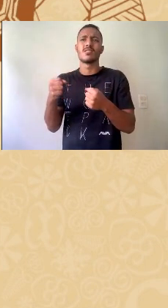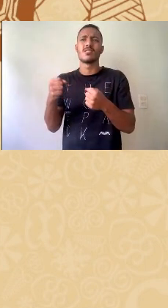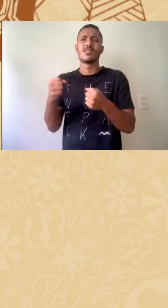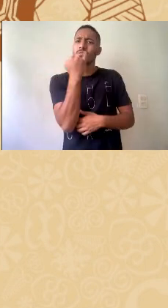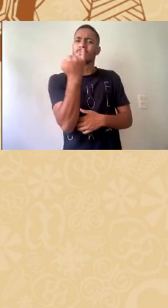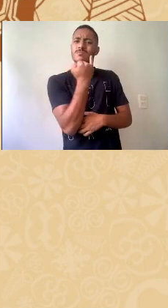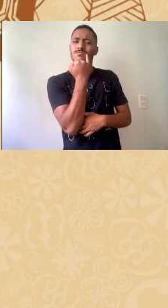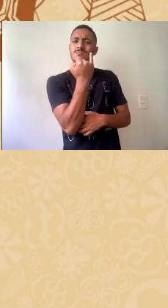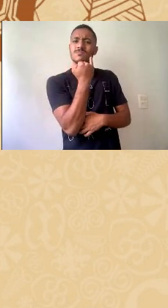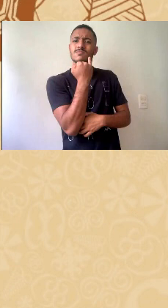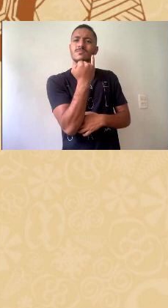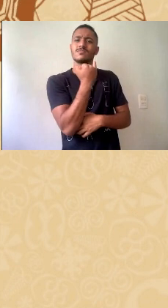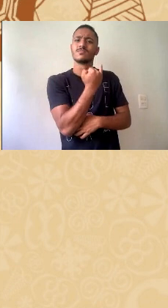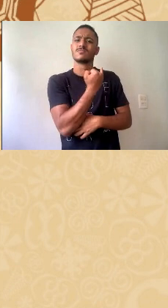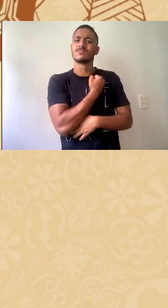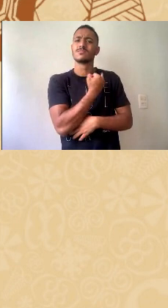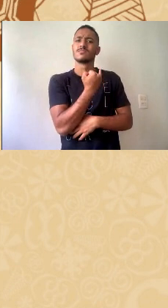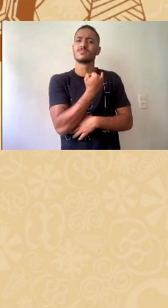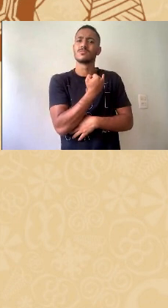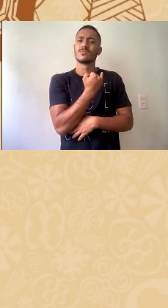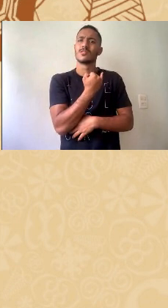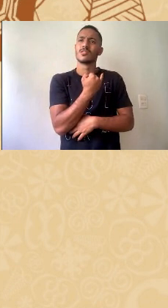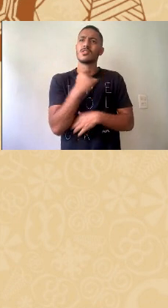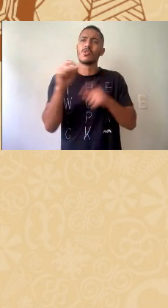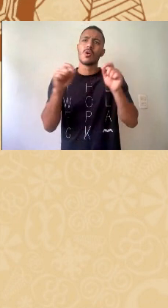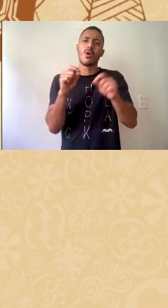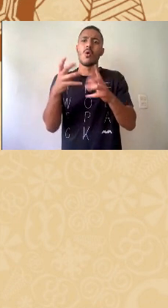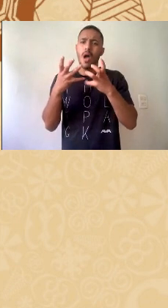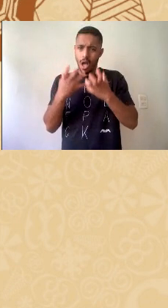da qual assumirmos